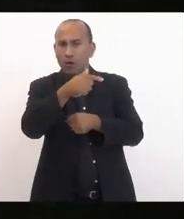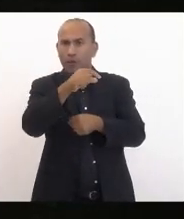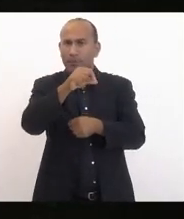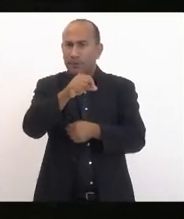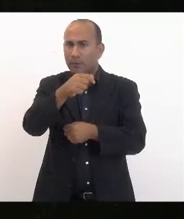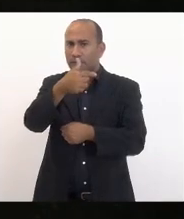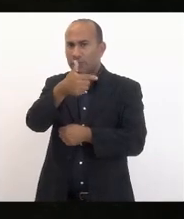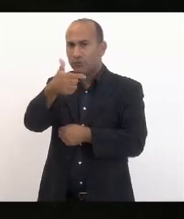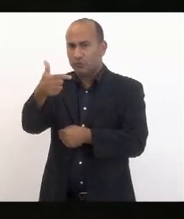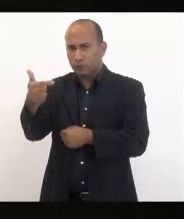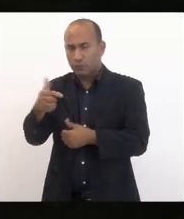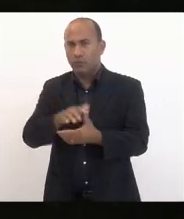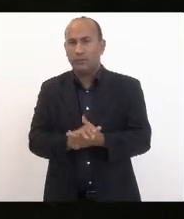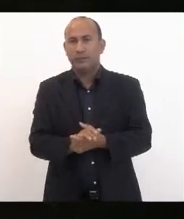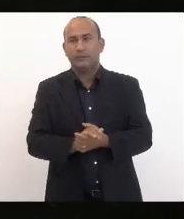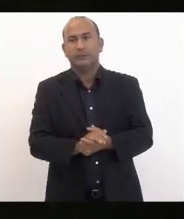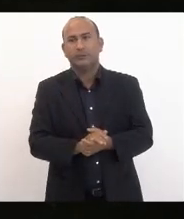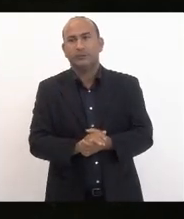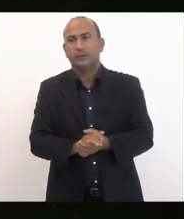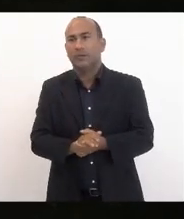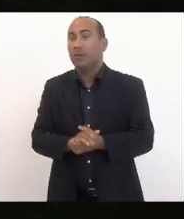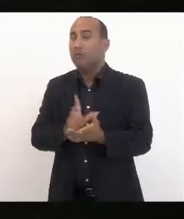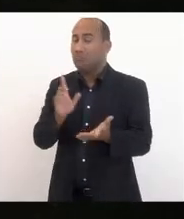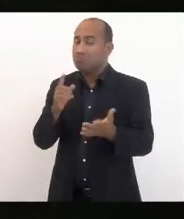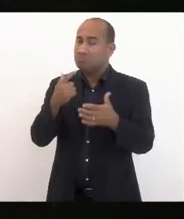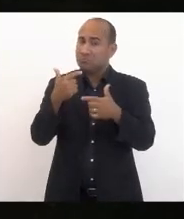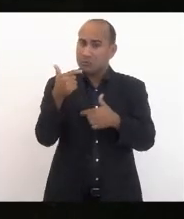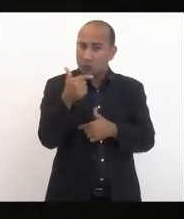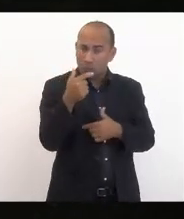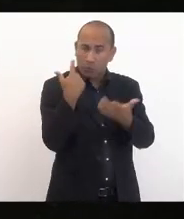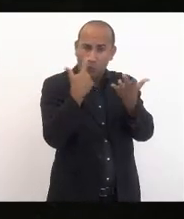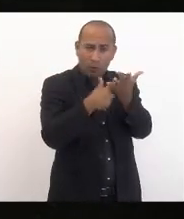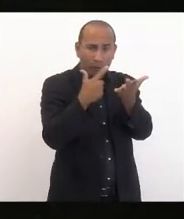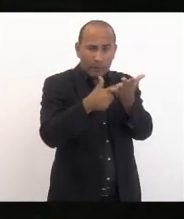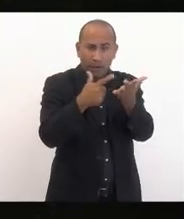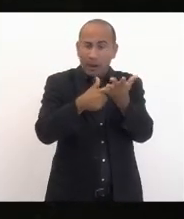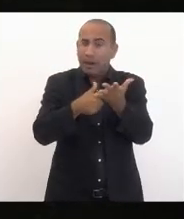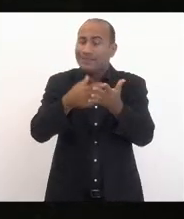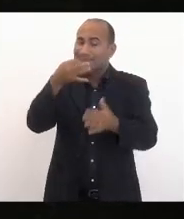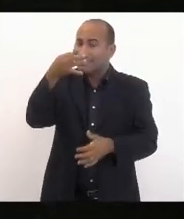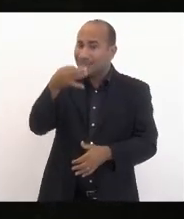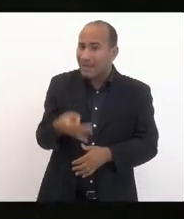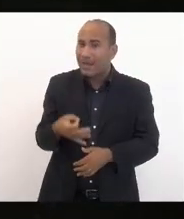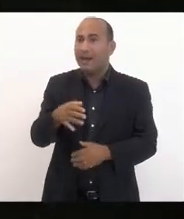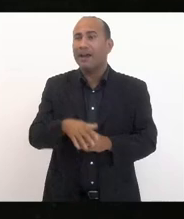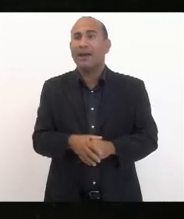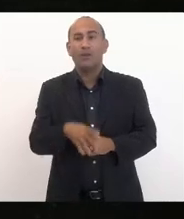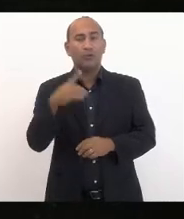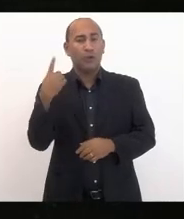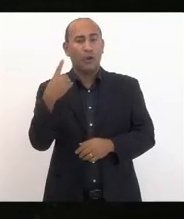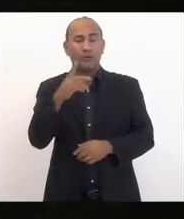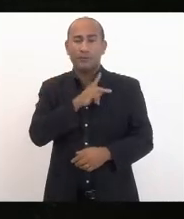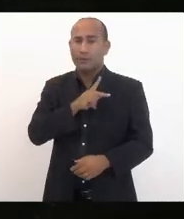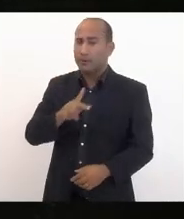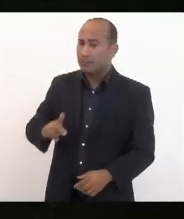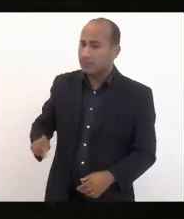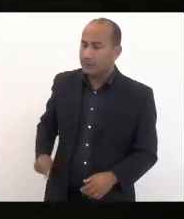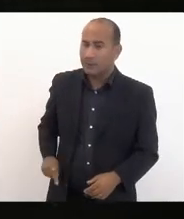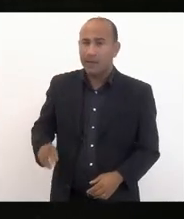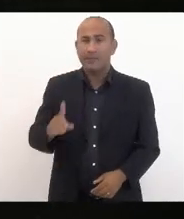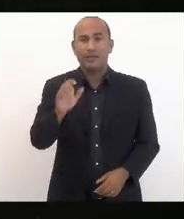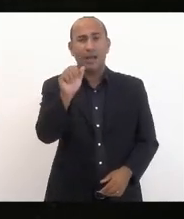2022, segundo acordo firmado com a mediação do nosso querido presidente André